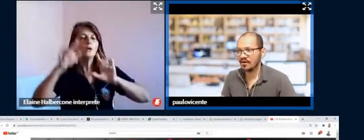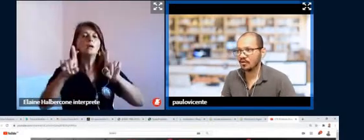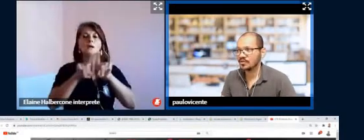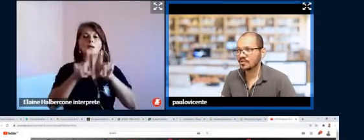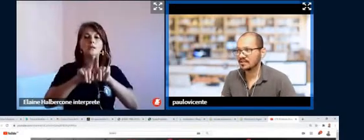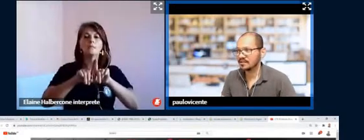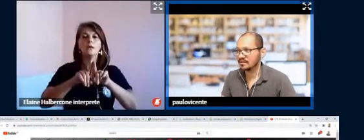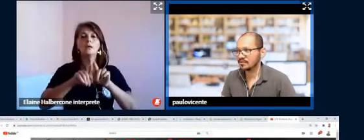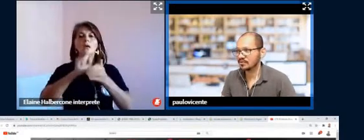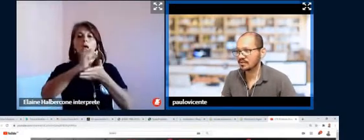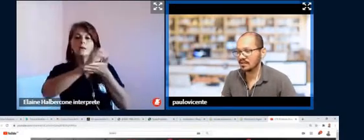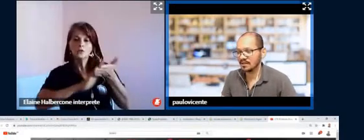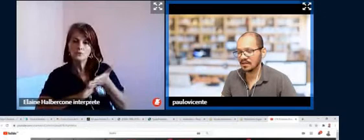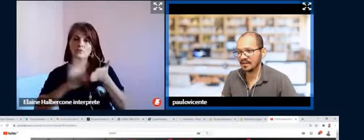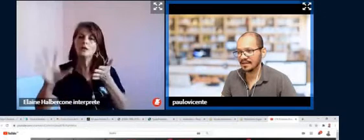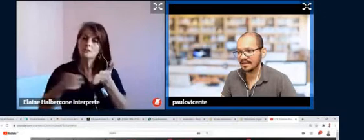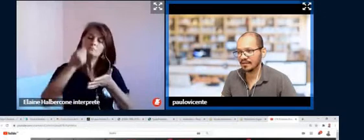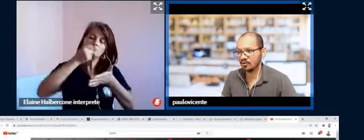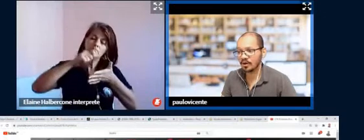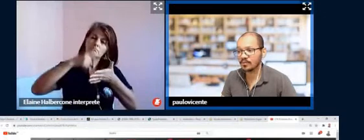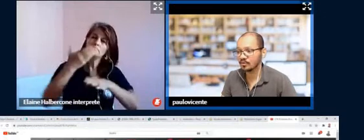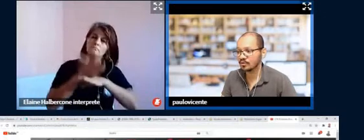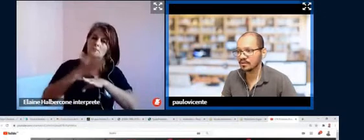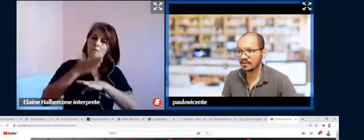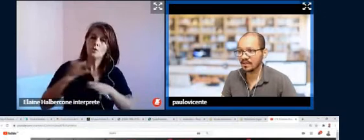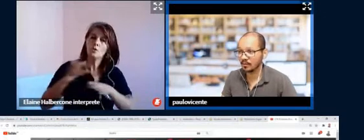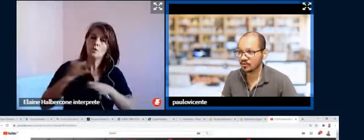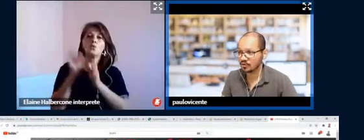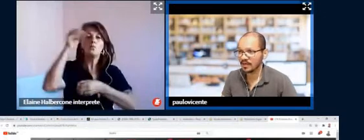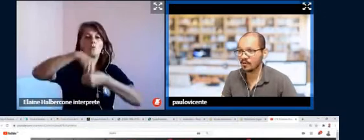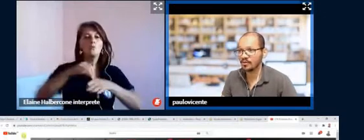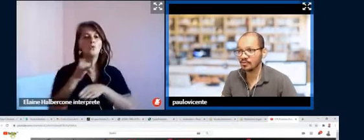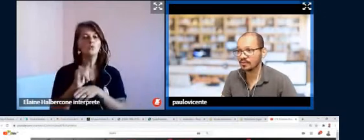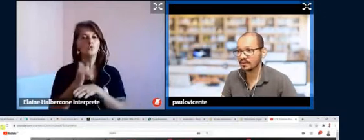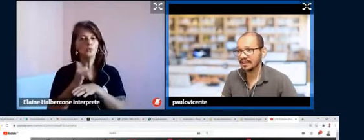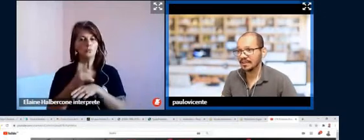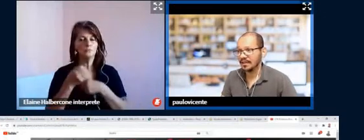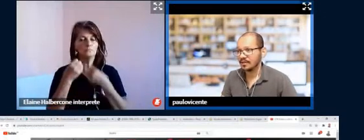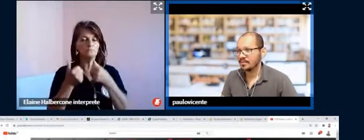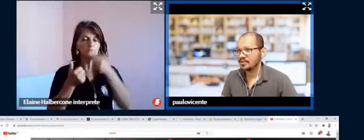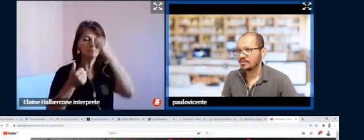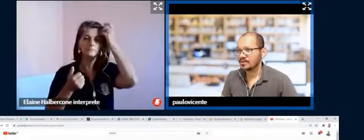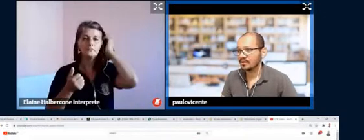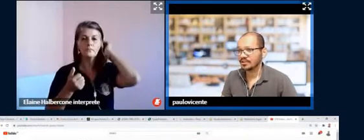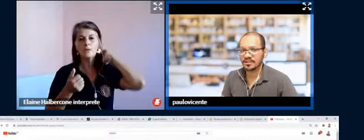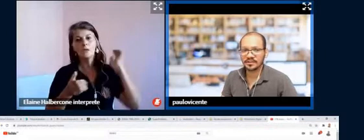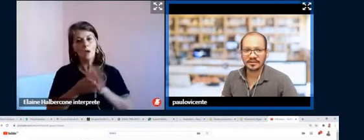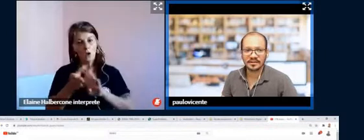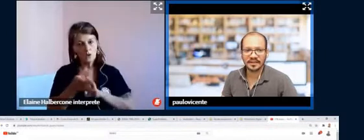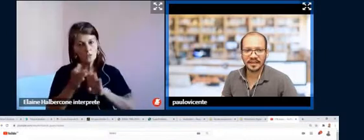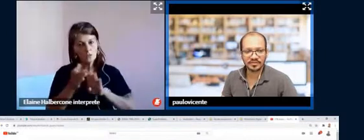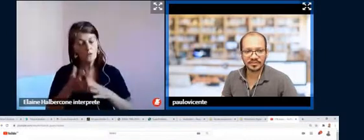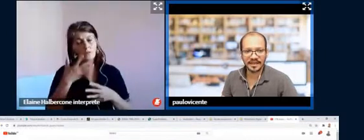acessar os exercícios no próprio YouTube. É um professor que eu recomendo muito. Eu sempre digo pro pessoal,